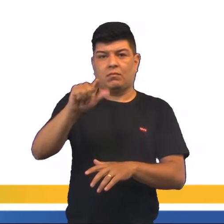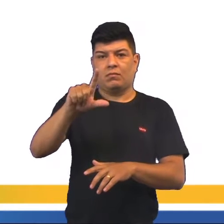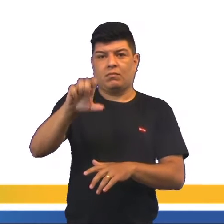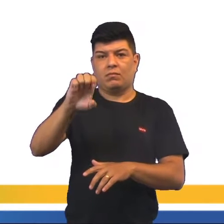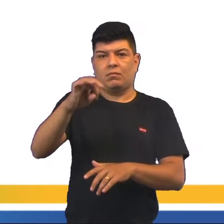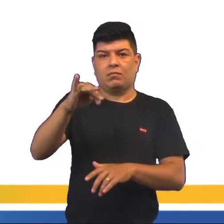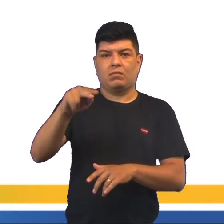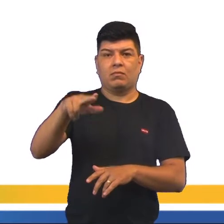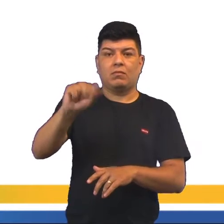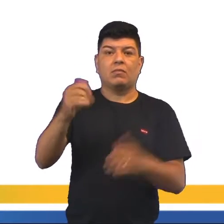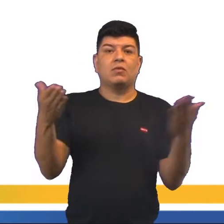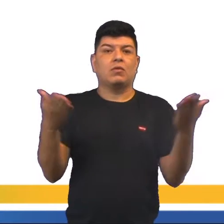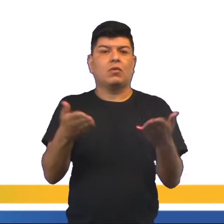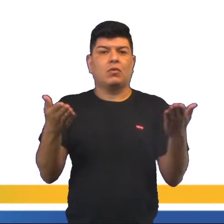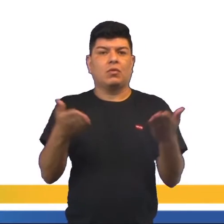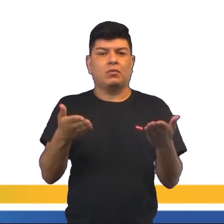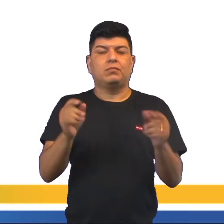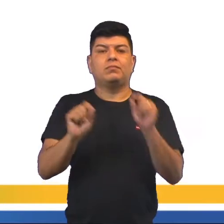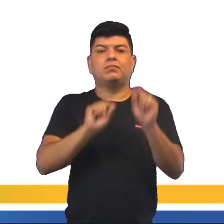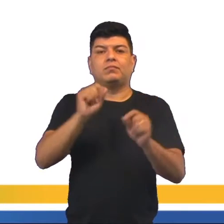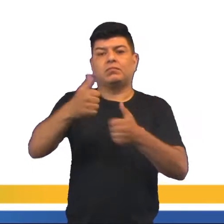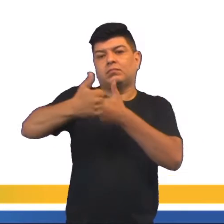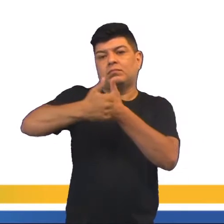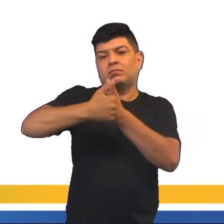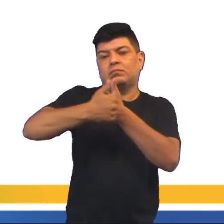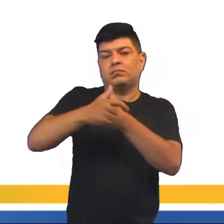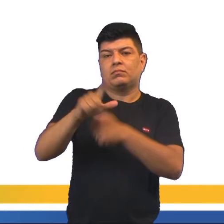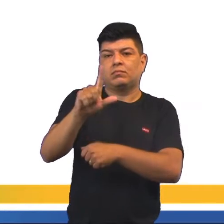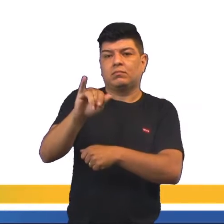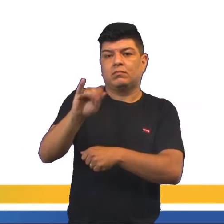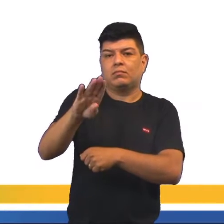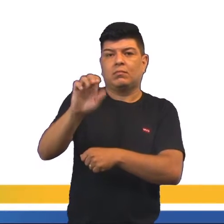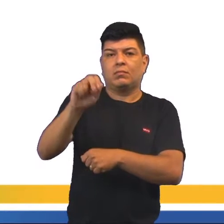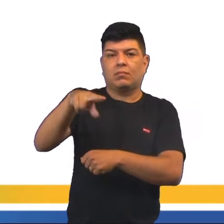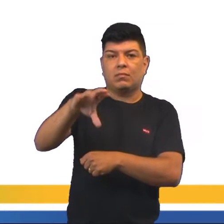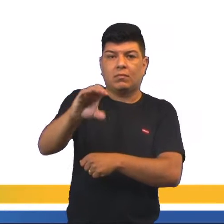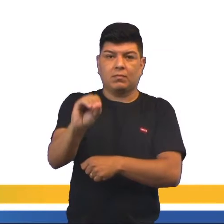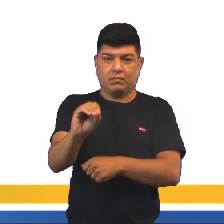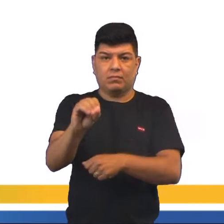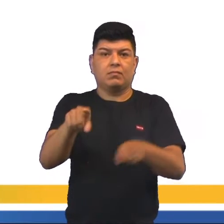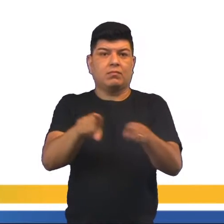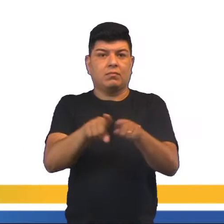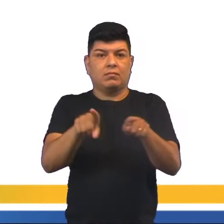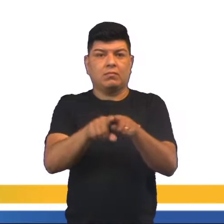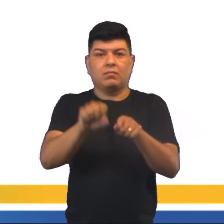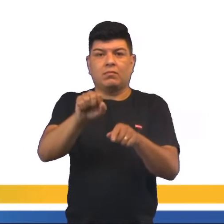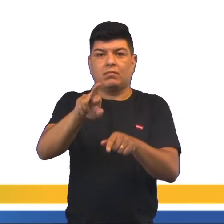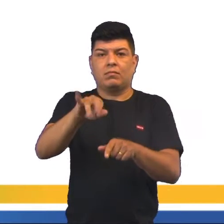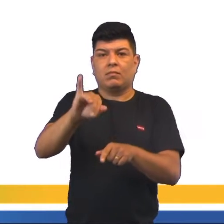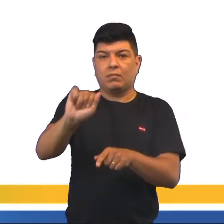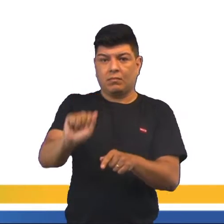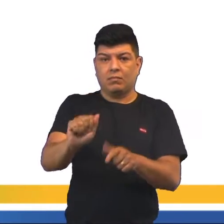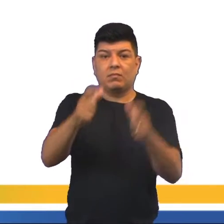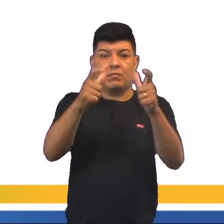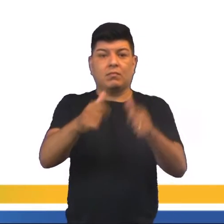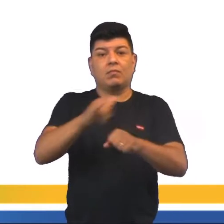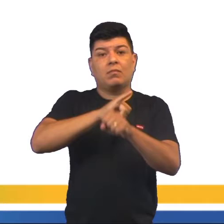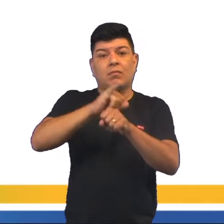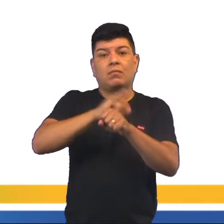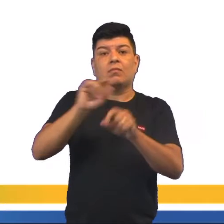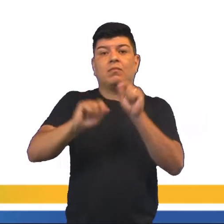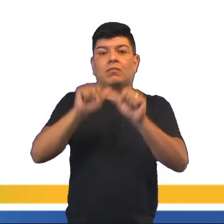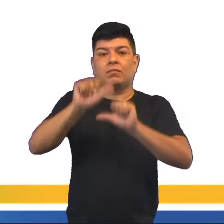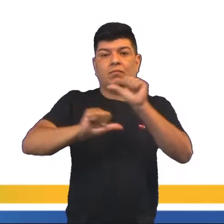né, aonde hoje, né, atualmente está próximo ao Líbano, ao deserto da Arábia e à Síria. Sua localização